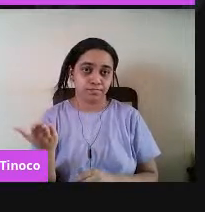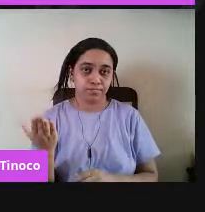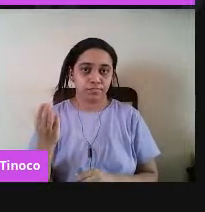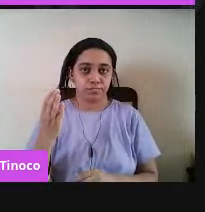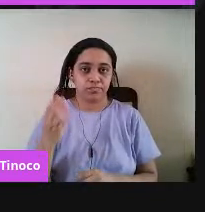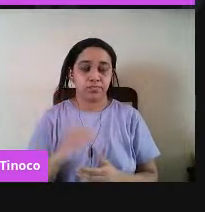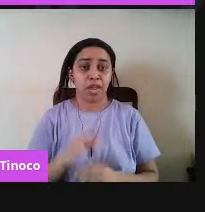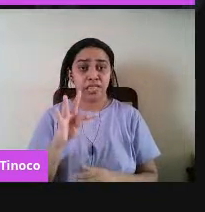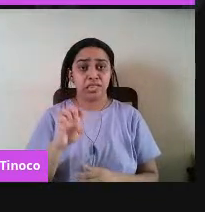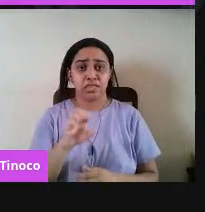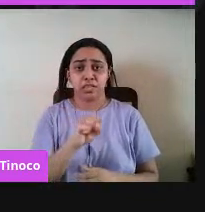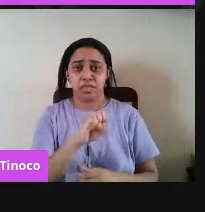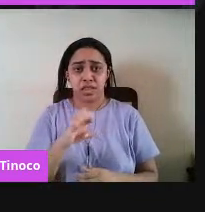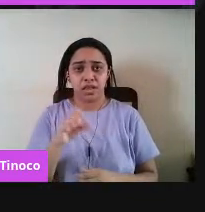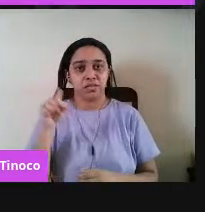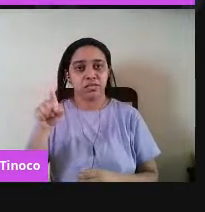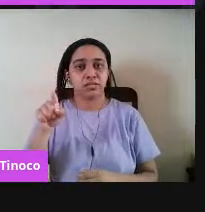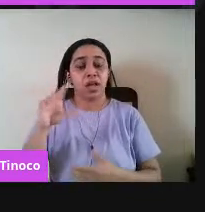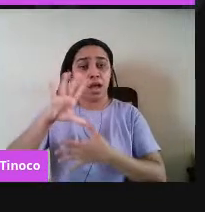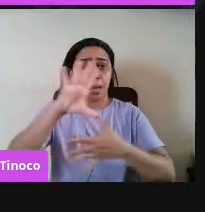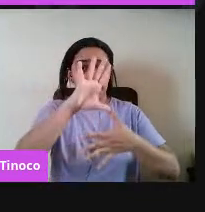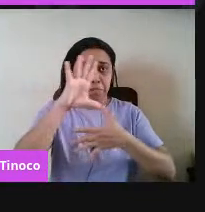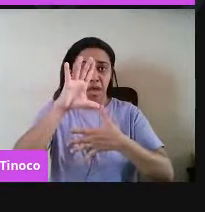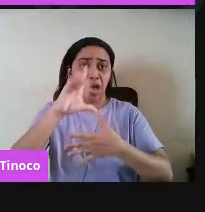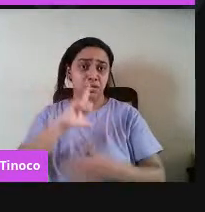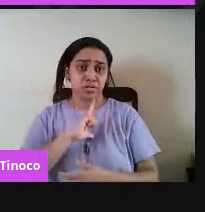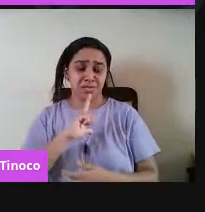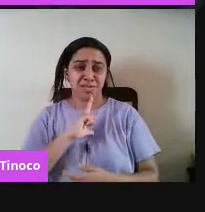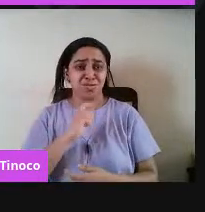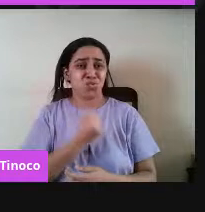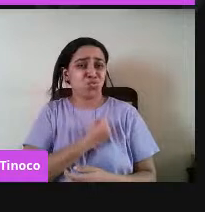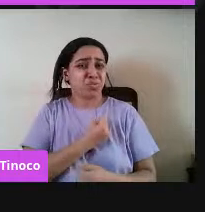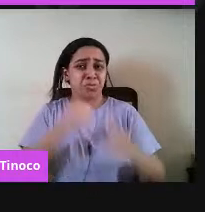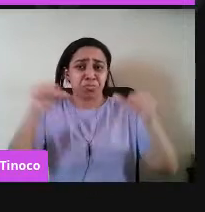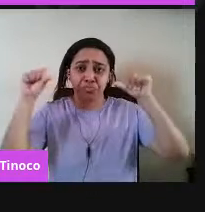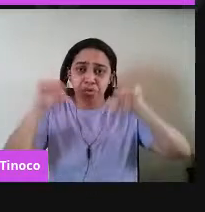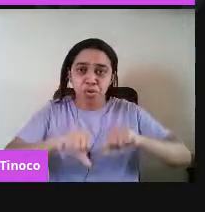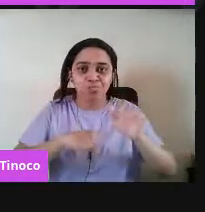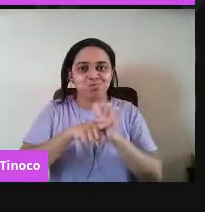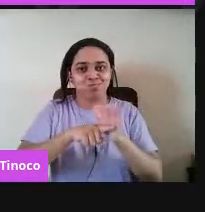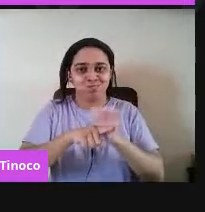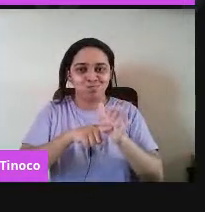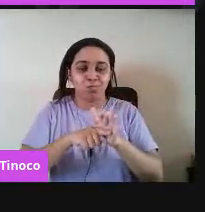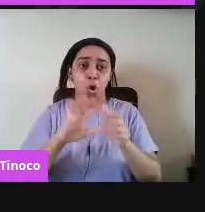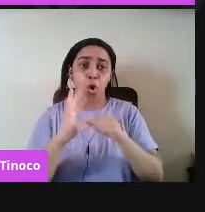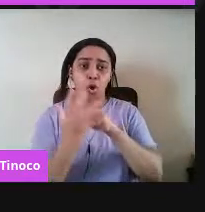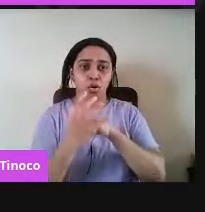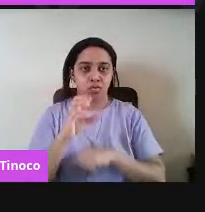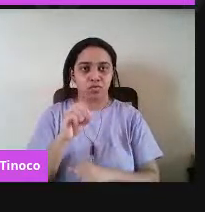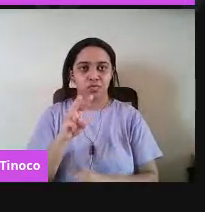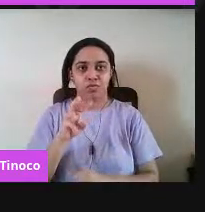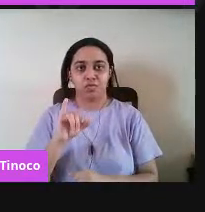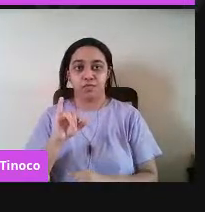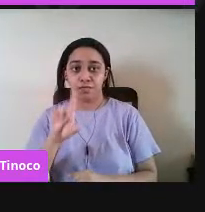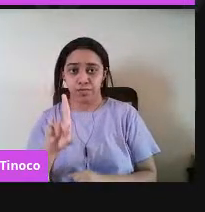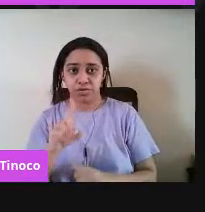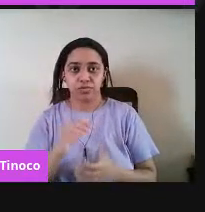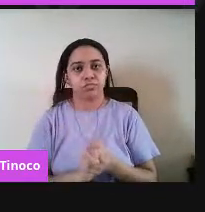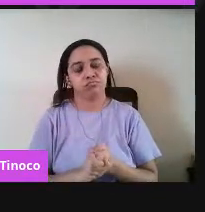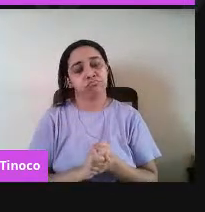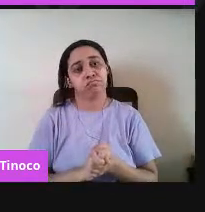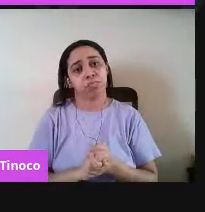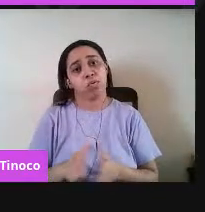Nas Américas, há os piores indicadores da COVID-19. Aí vem a justificação, ou